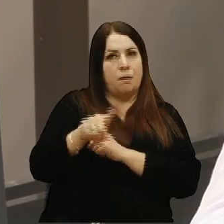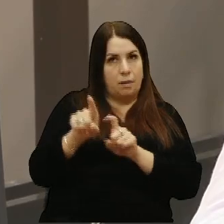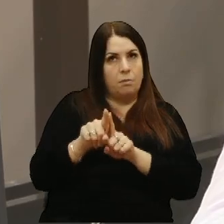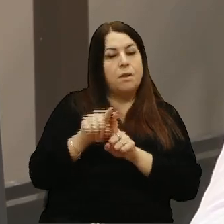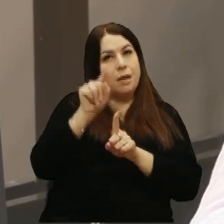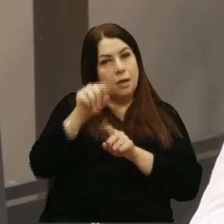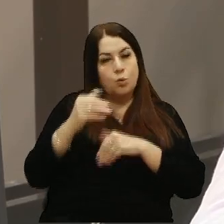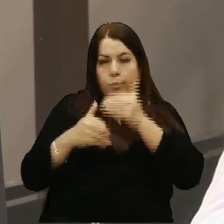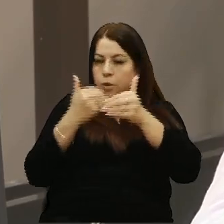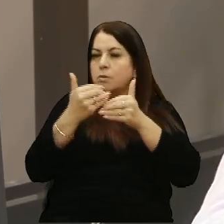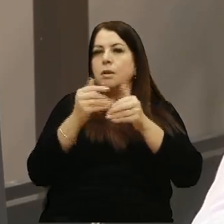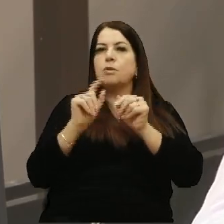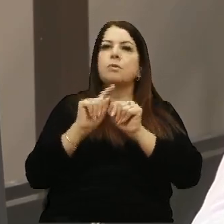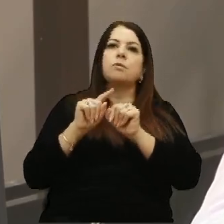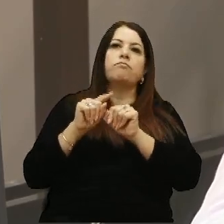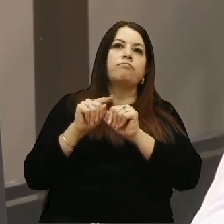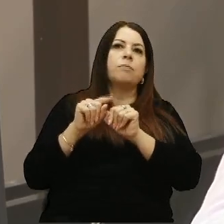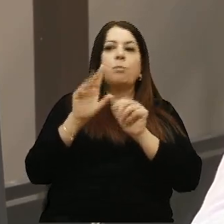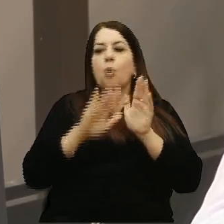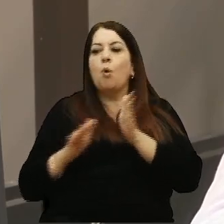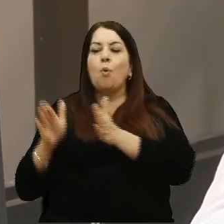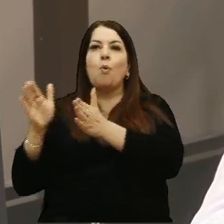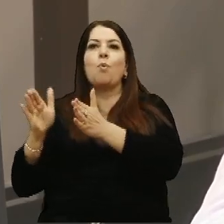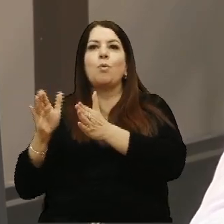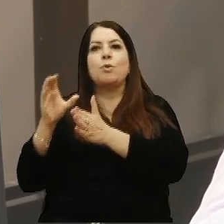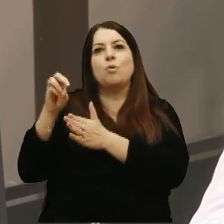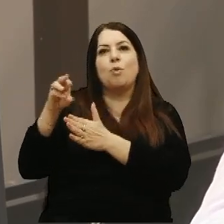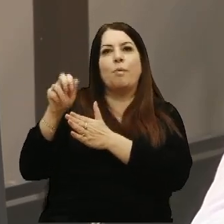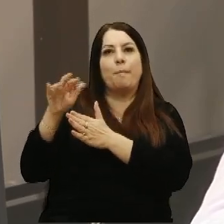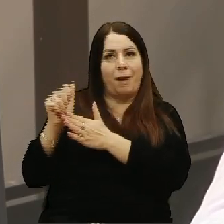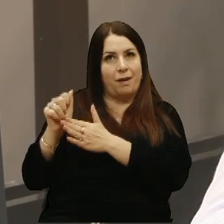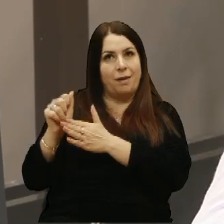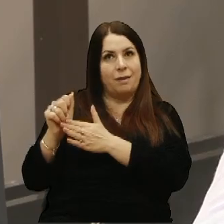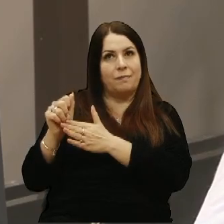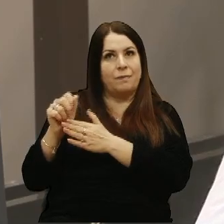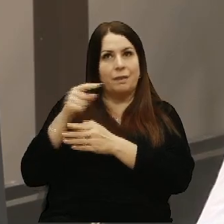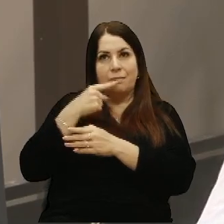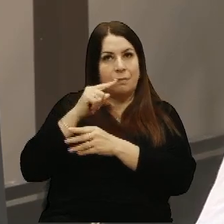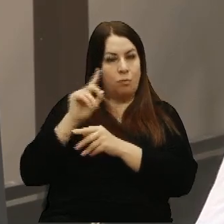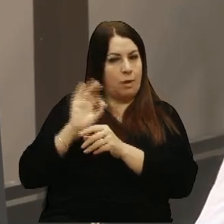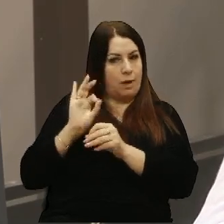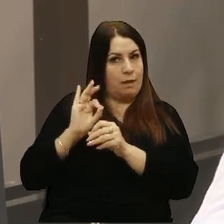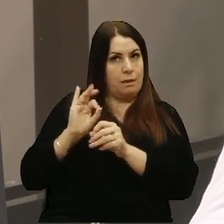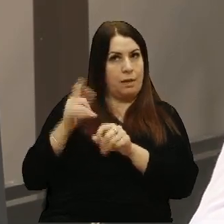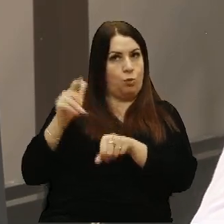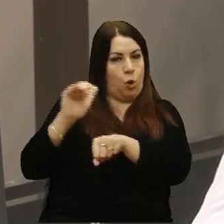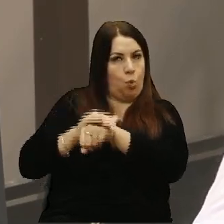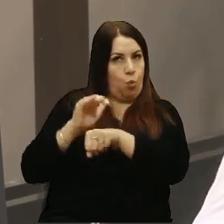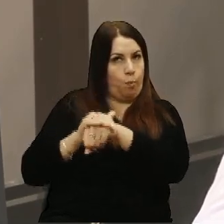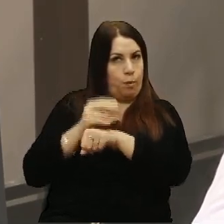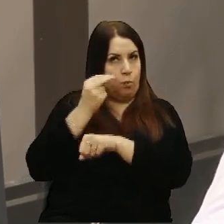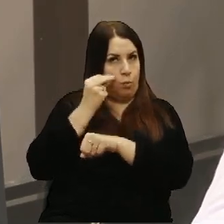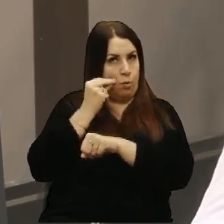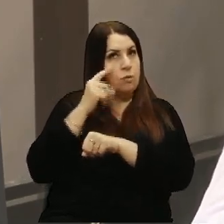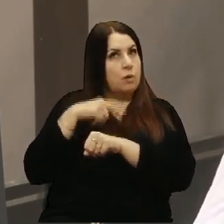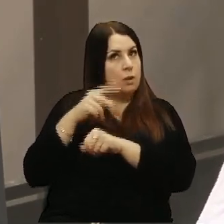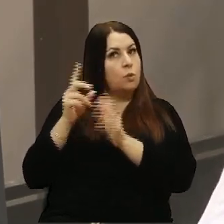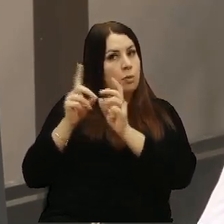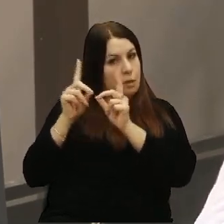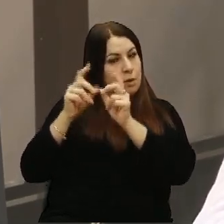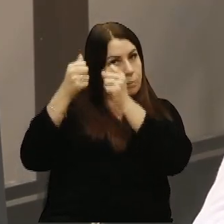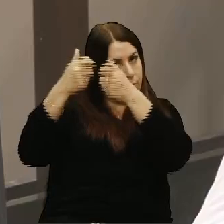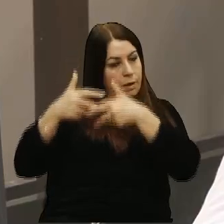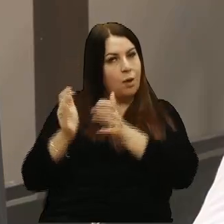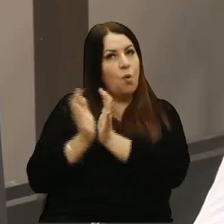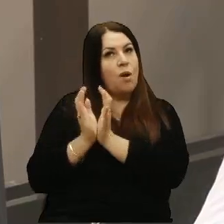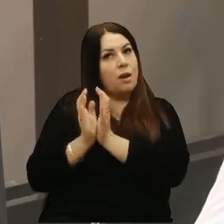aí os processos foram para outra comarca, né, vereador Caleb? Não tem nada com o inocentado. Então, acho que o Cláudio deve ter essa mesma didática para explicar para a